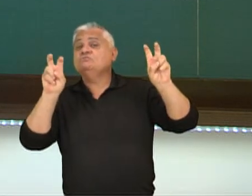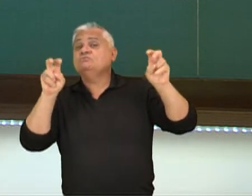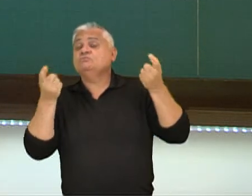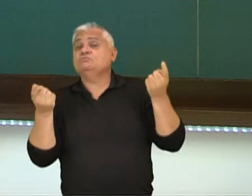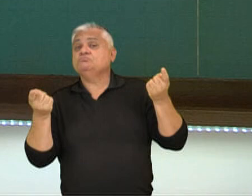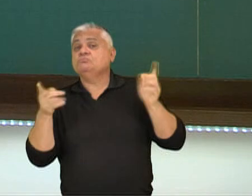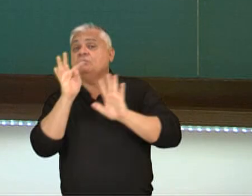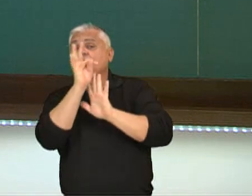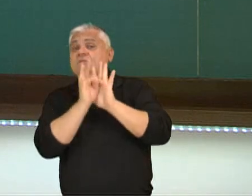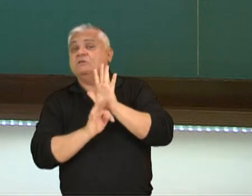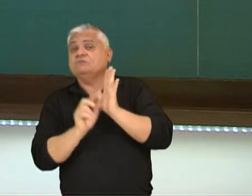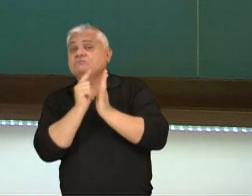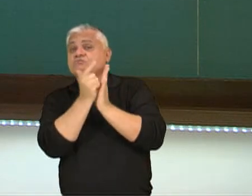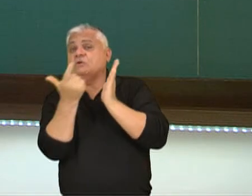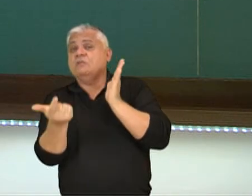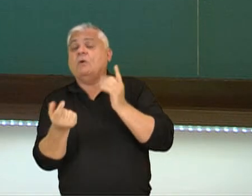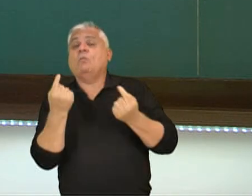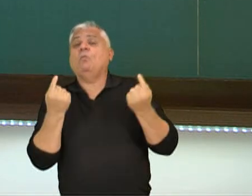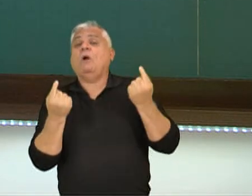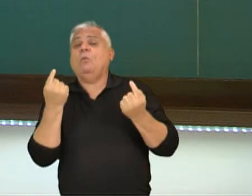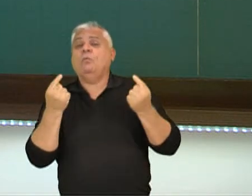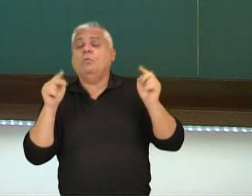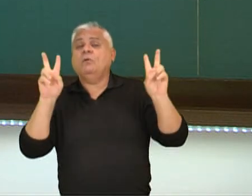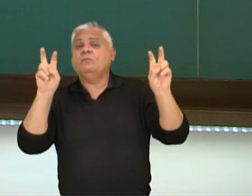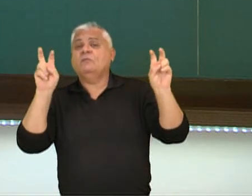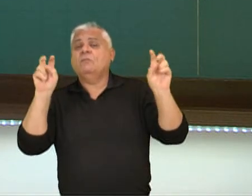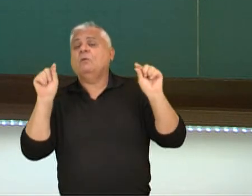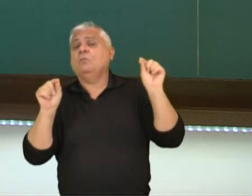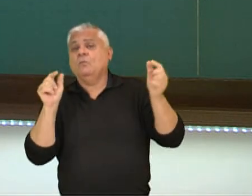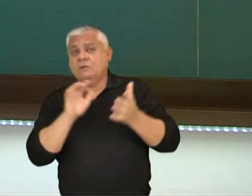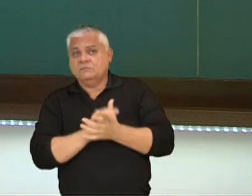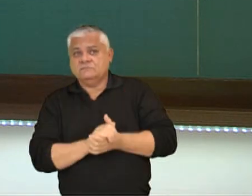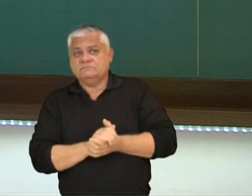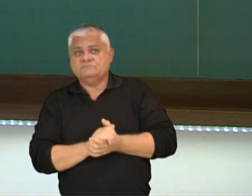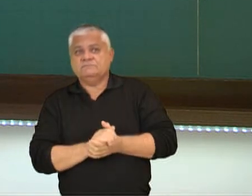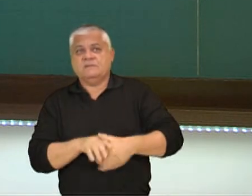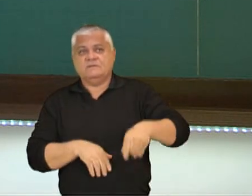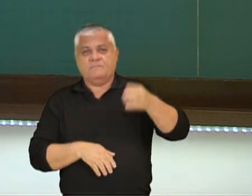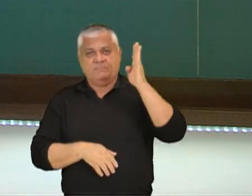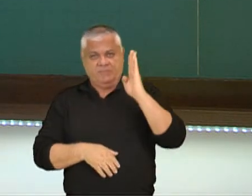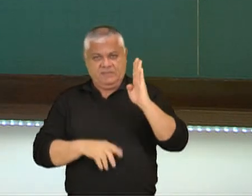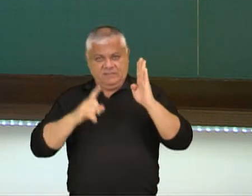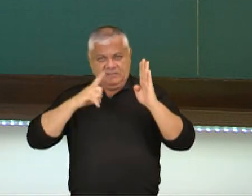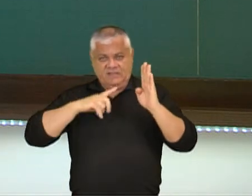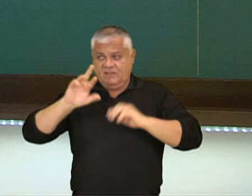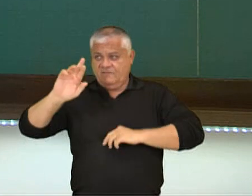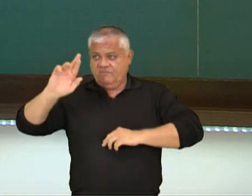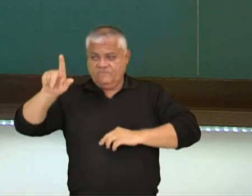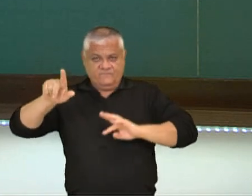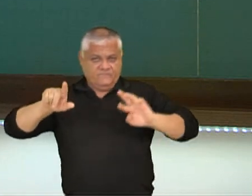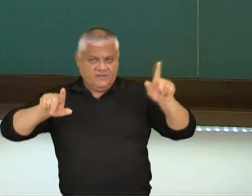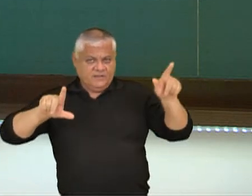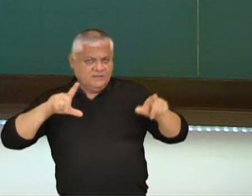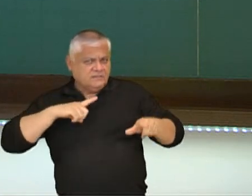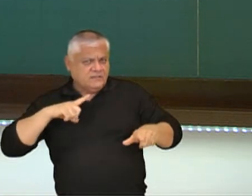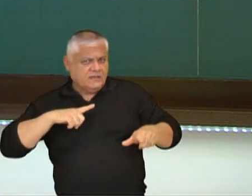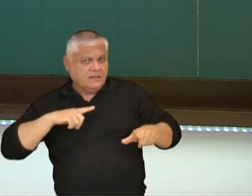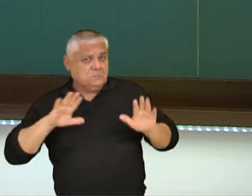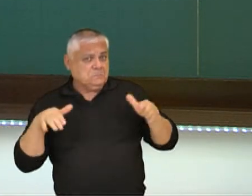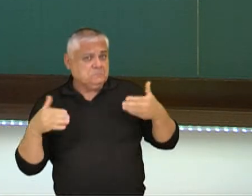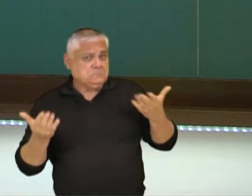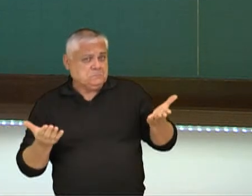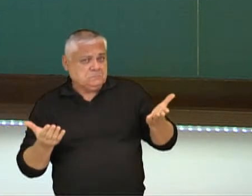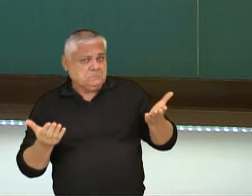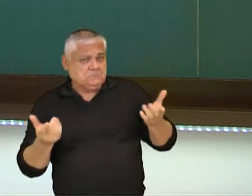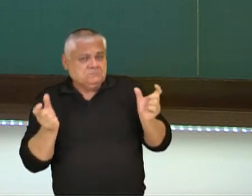dos textos jornalísticos? Qual é, então? Qual é a temática que está aparecendo ali? A diferença entre eles? Se tem ao